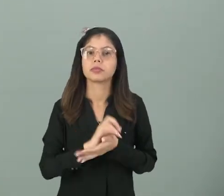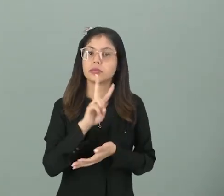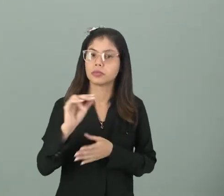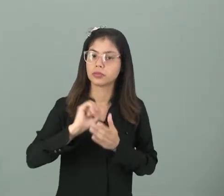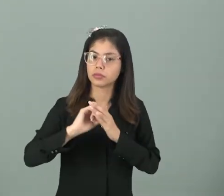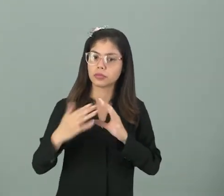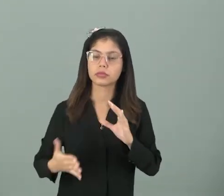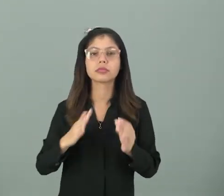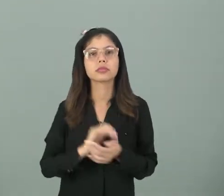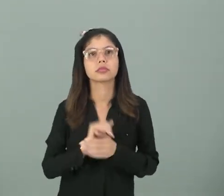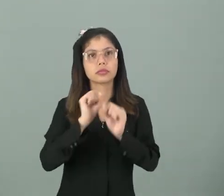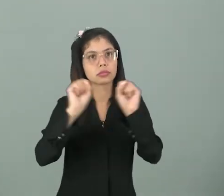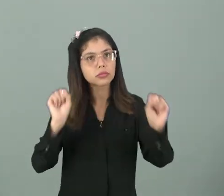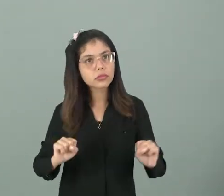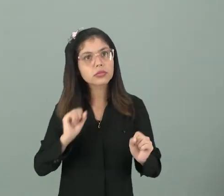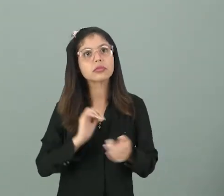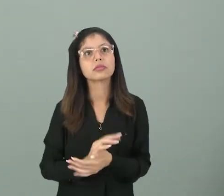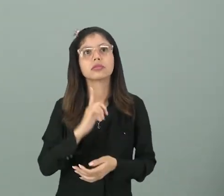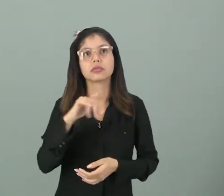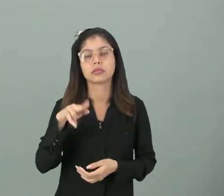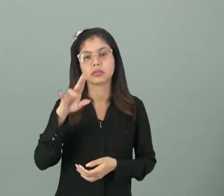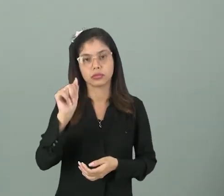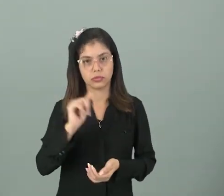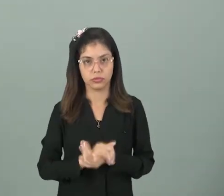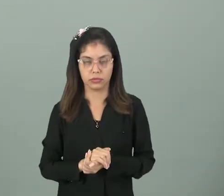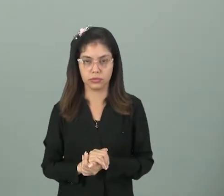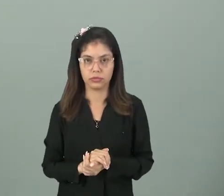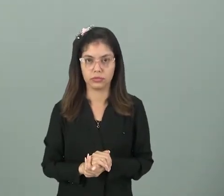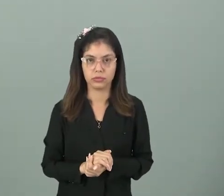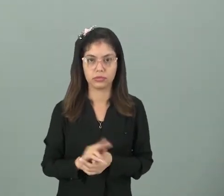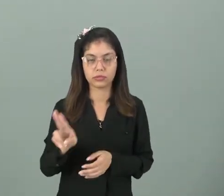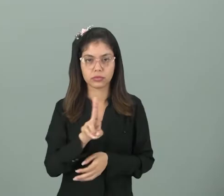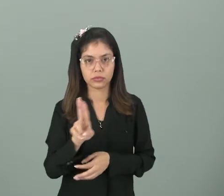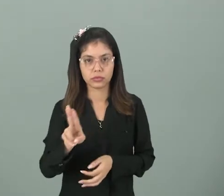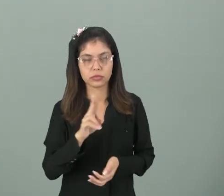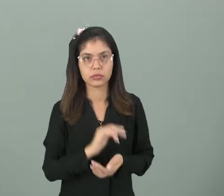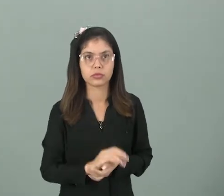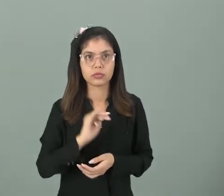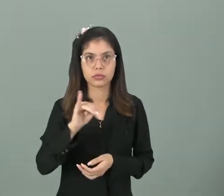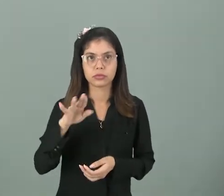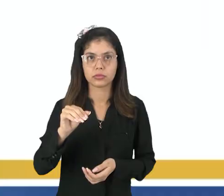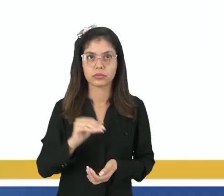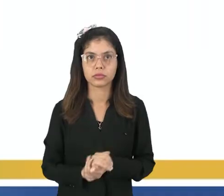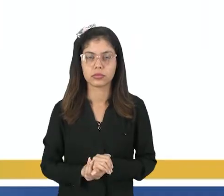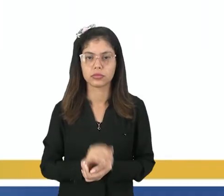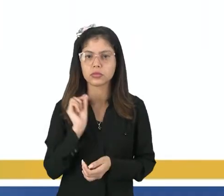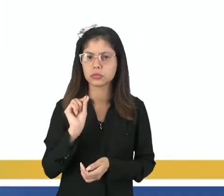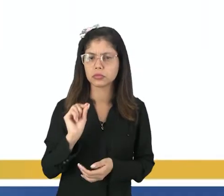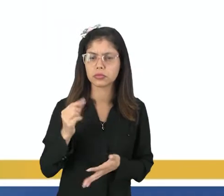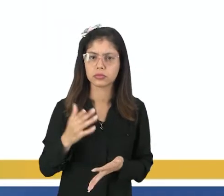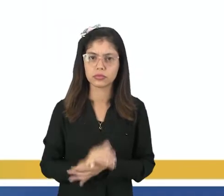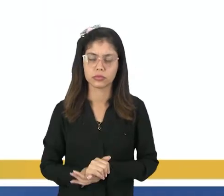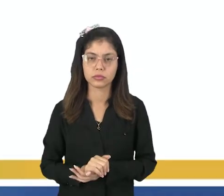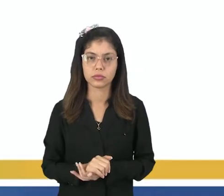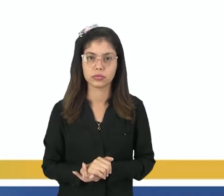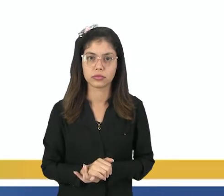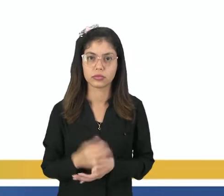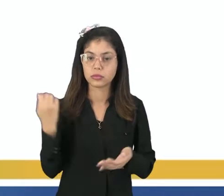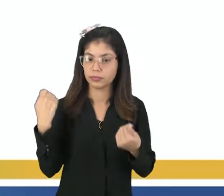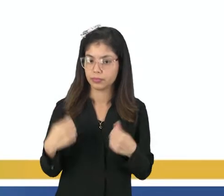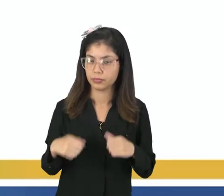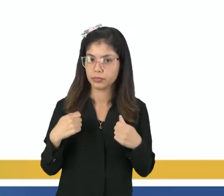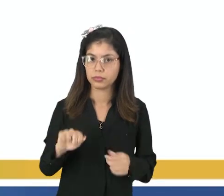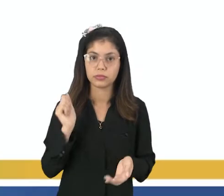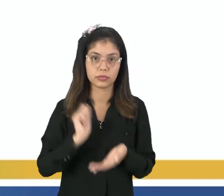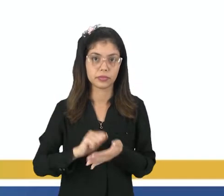vai caracterizar o sistema de Linneu, que é o que a gente chama de nomenclatura binominal. O que é isso? É que cada nome científico ele